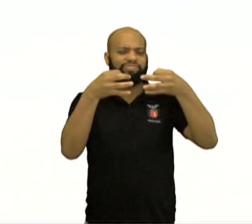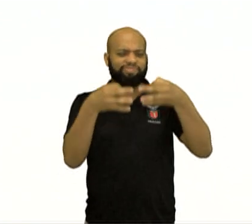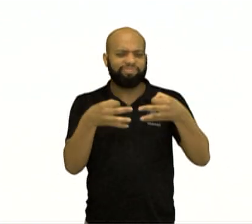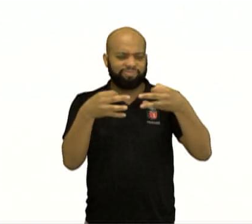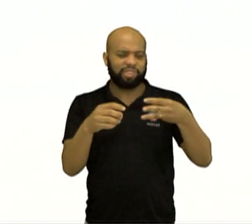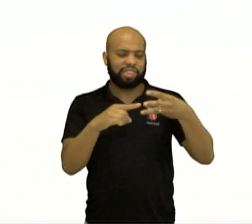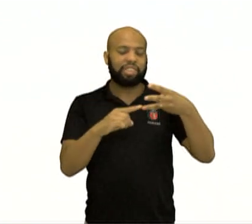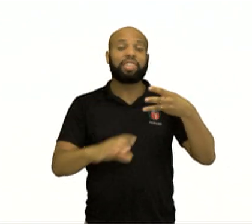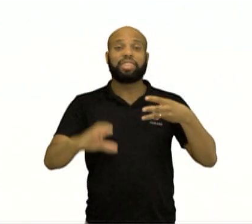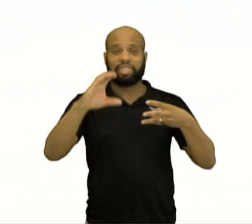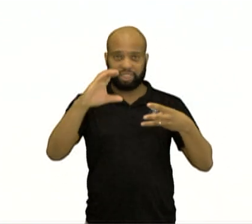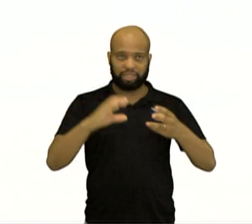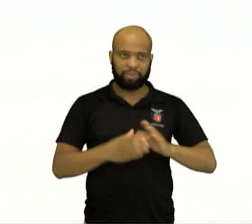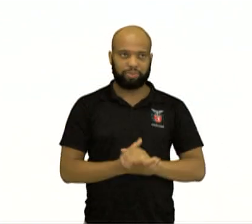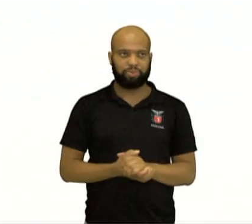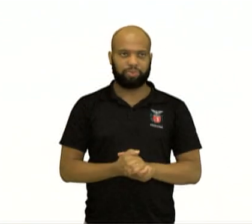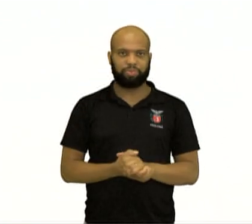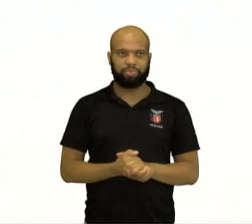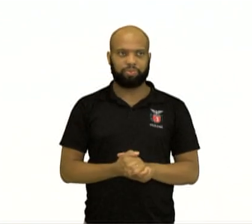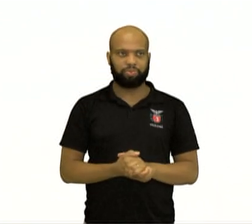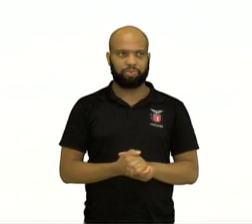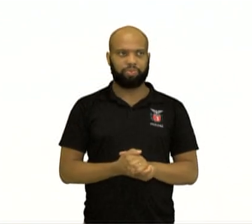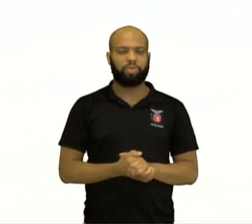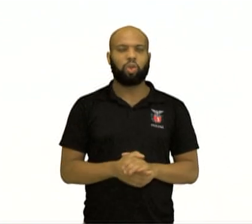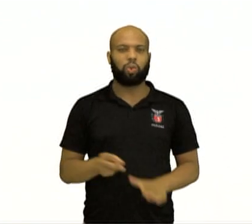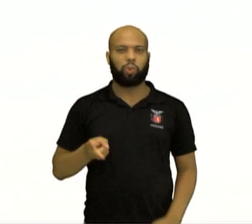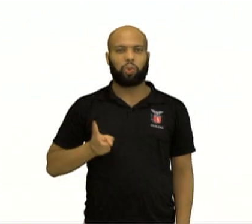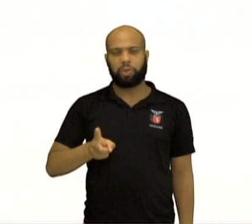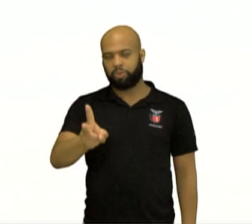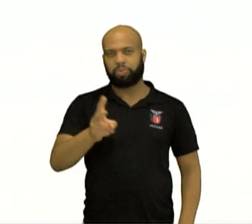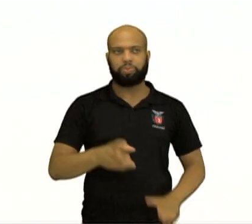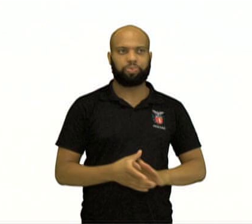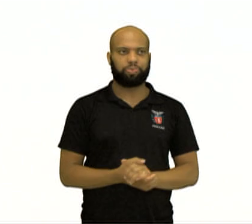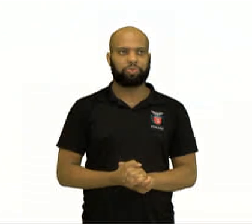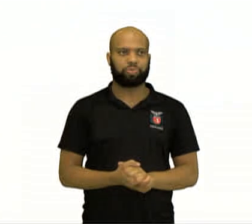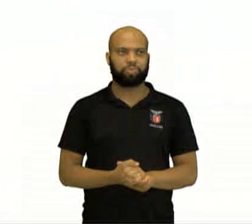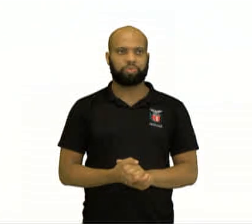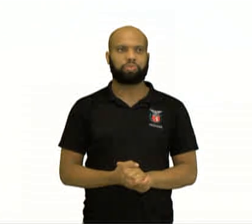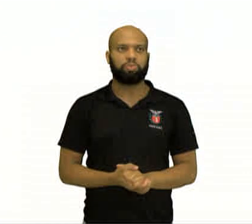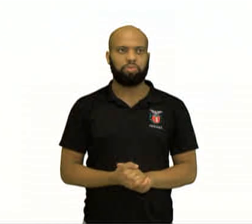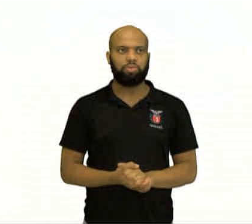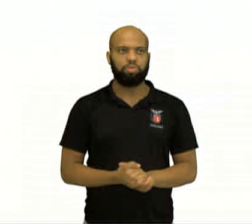letra C. Tá certo? Vamos dar sequência aí, pessoal.